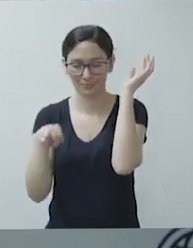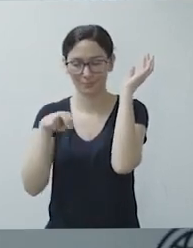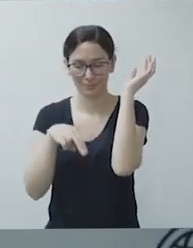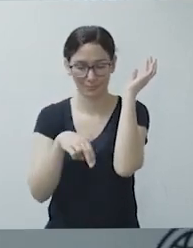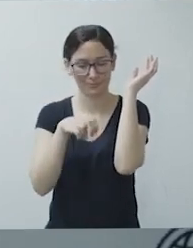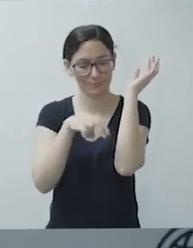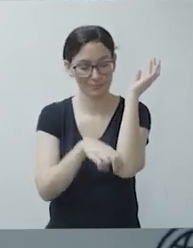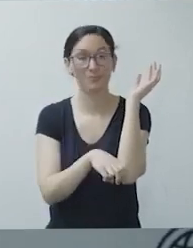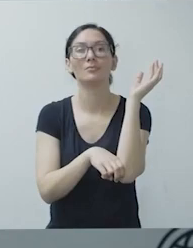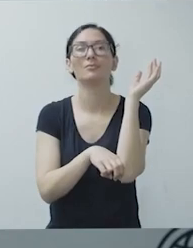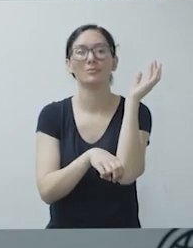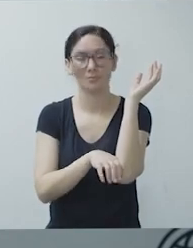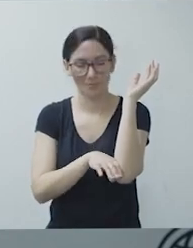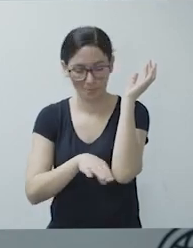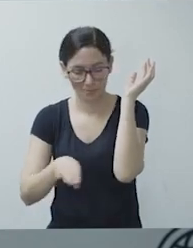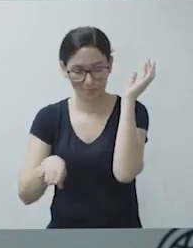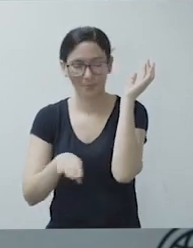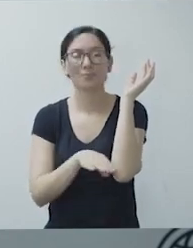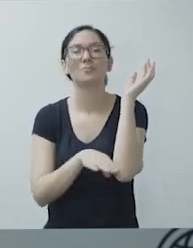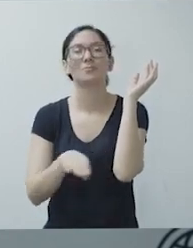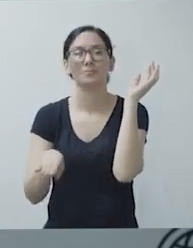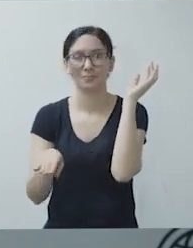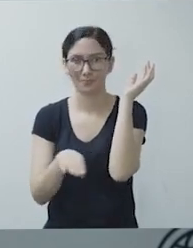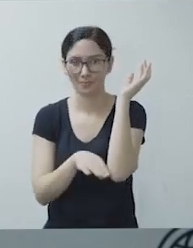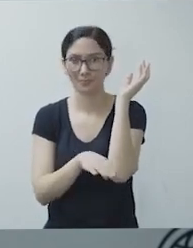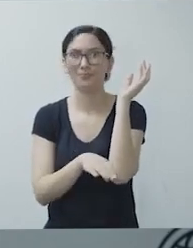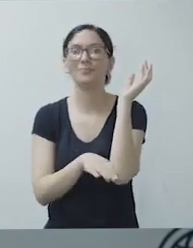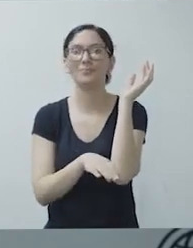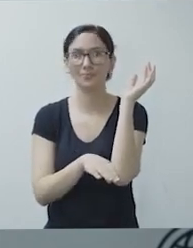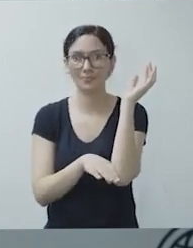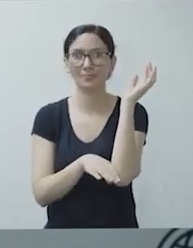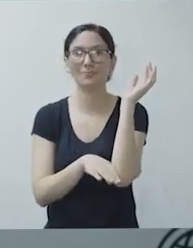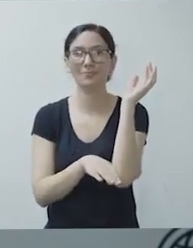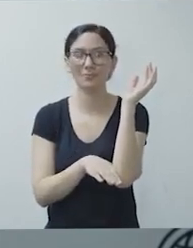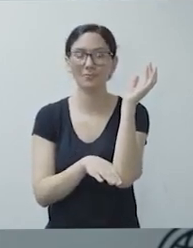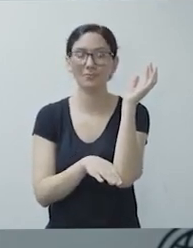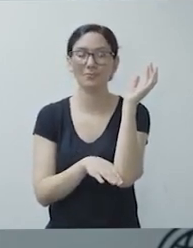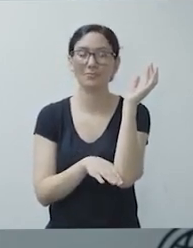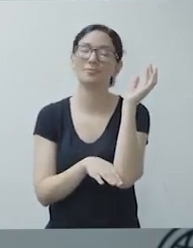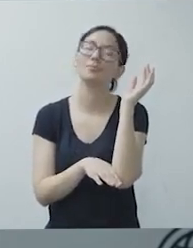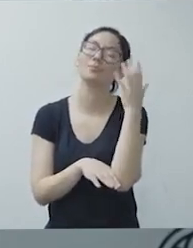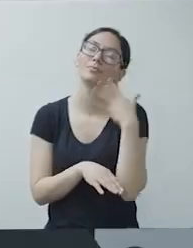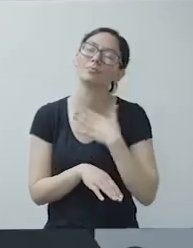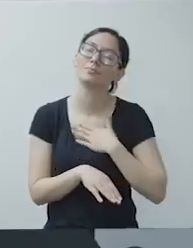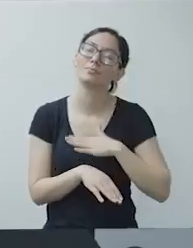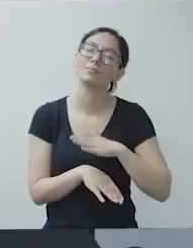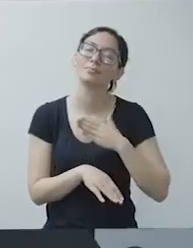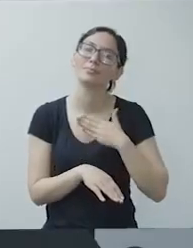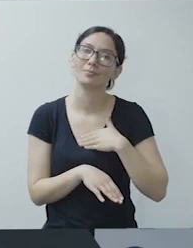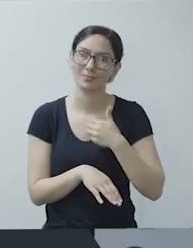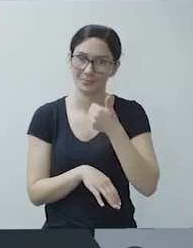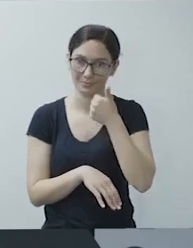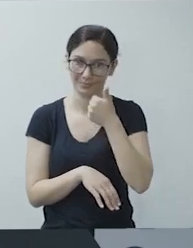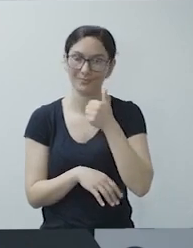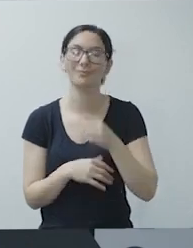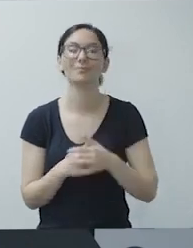coelho está embaixo da árvore, aproveitando a sombra da